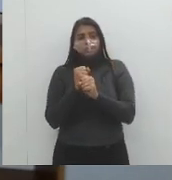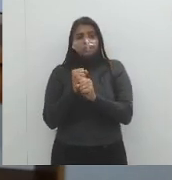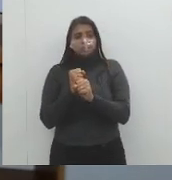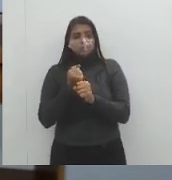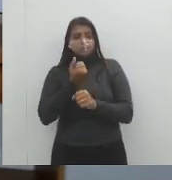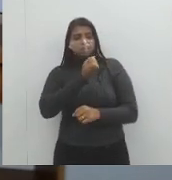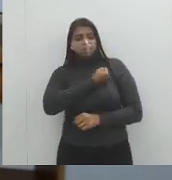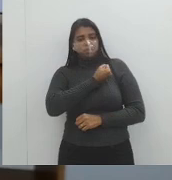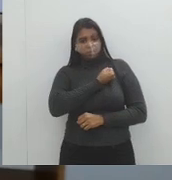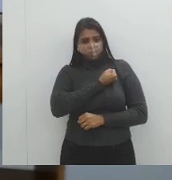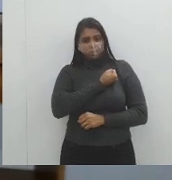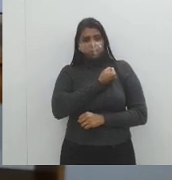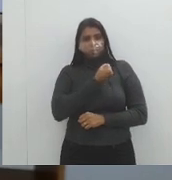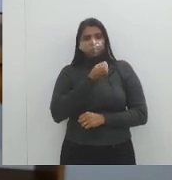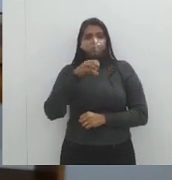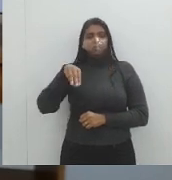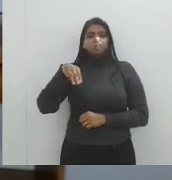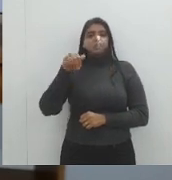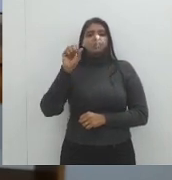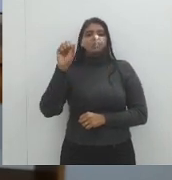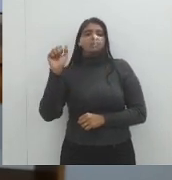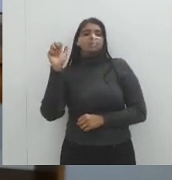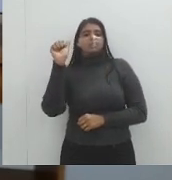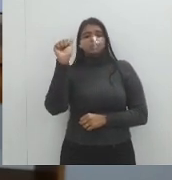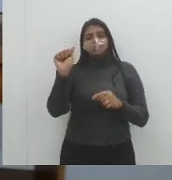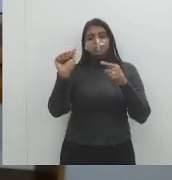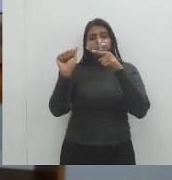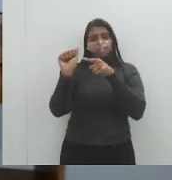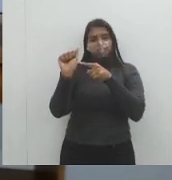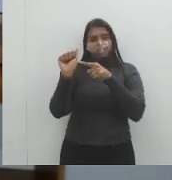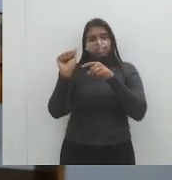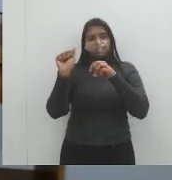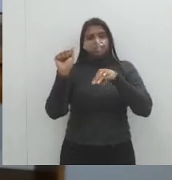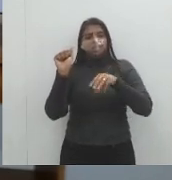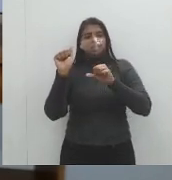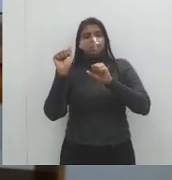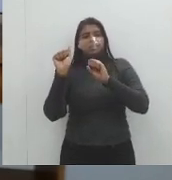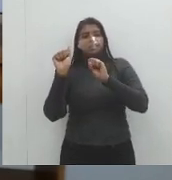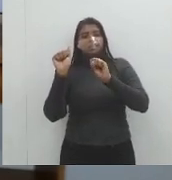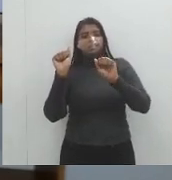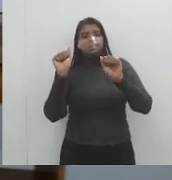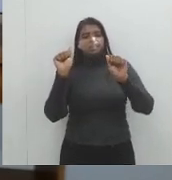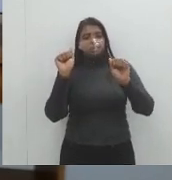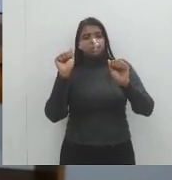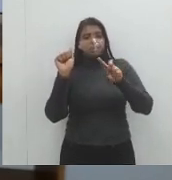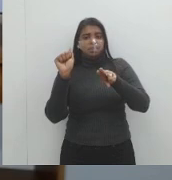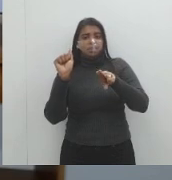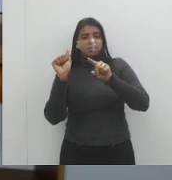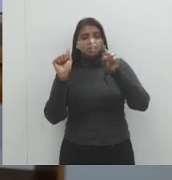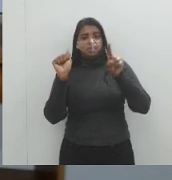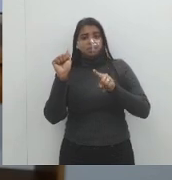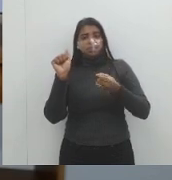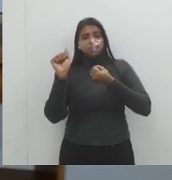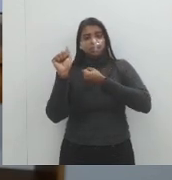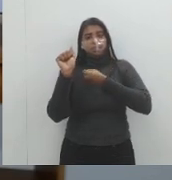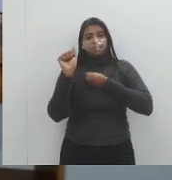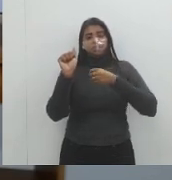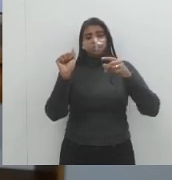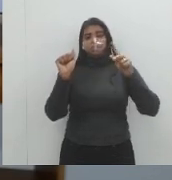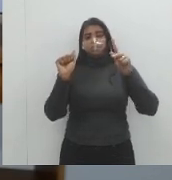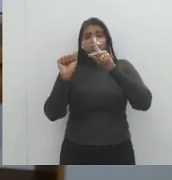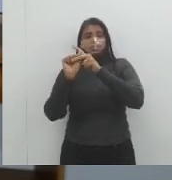o número de massa de um átomo. Eu vou ter A, que é a massa, igual a Z, que é o número de prótons,